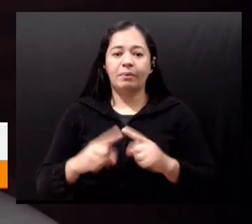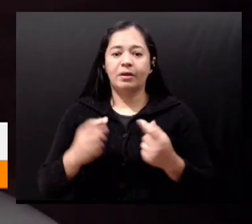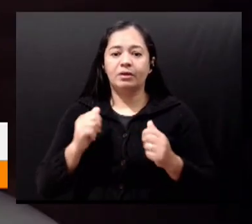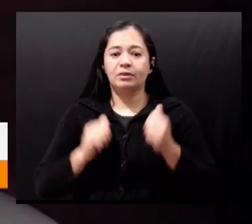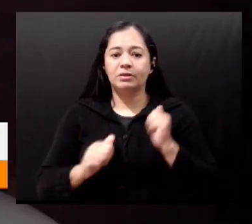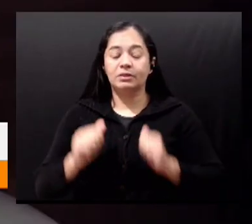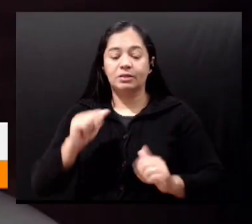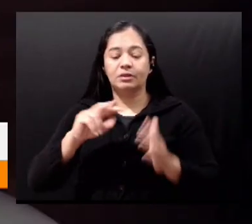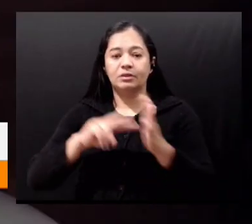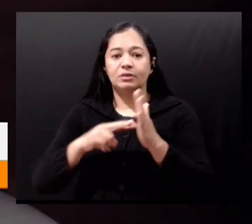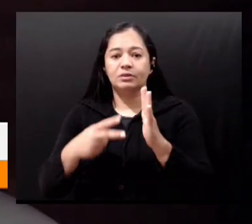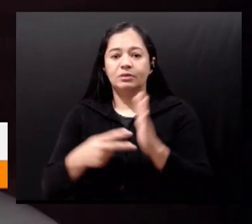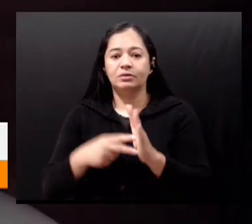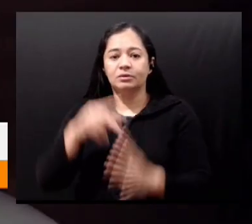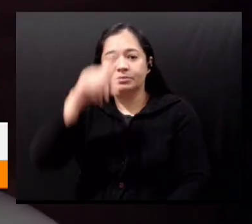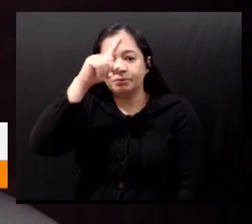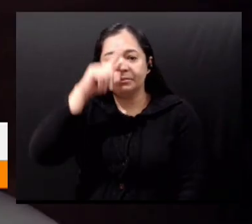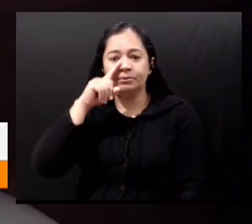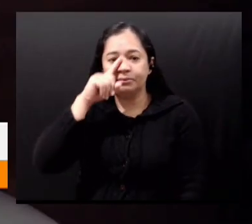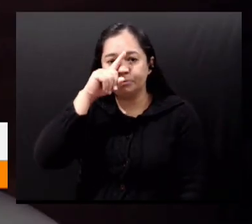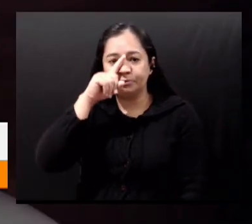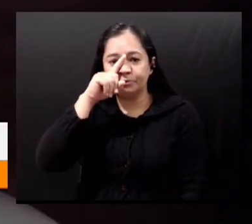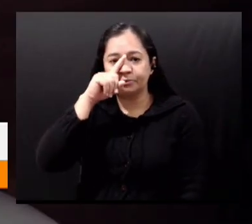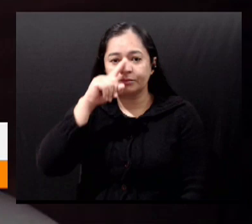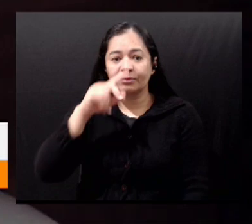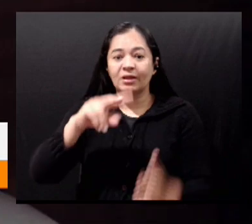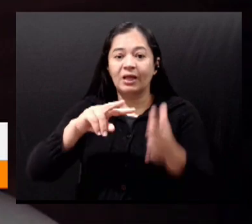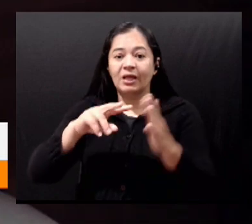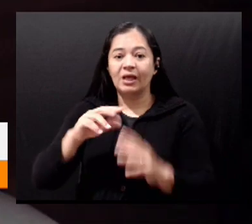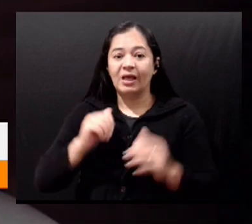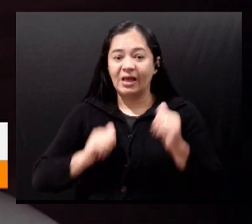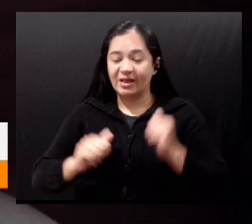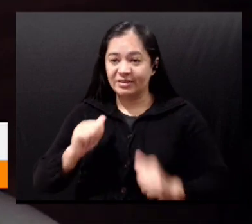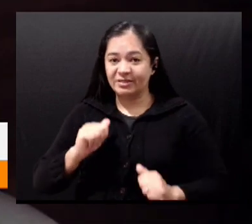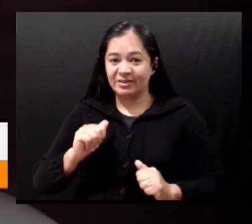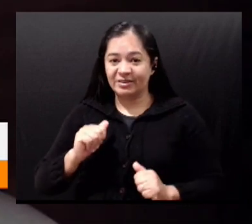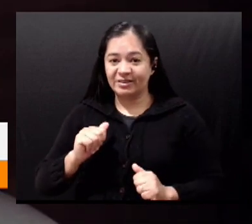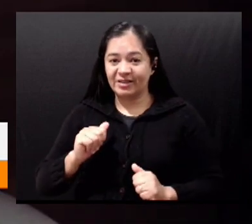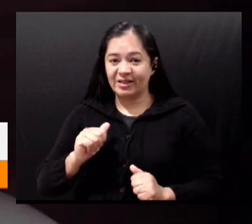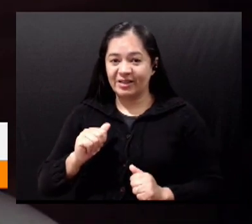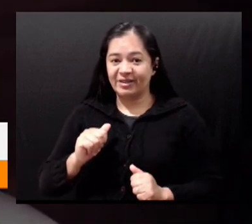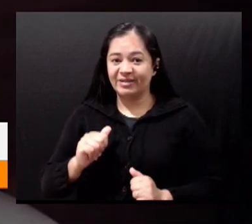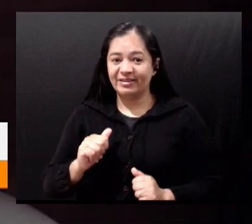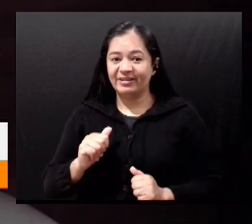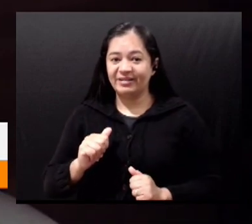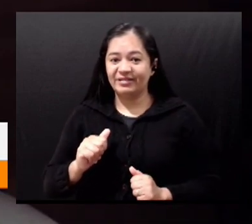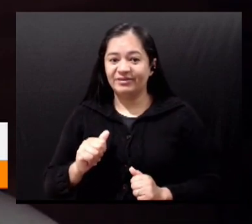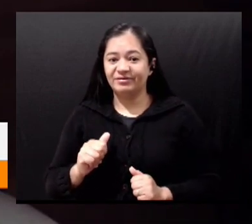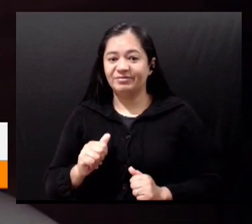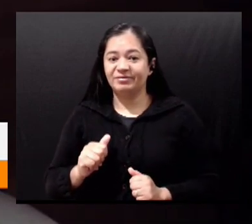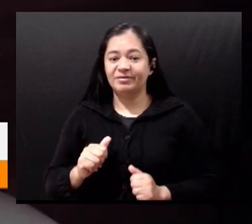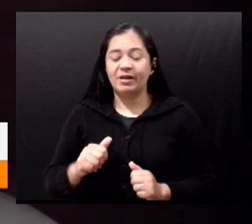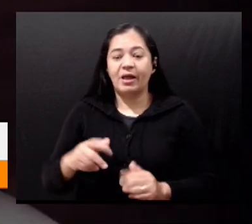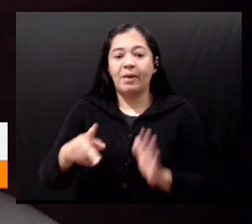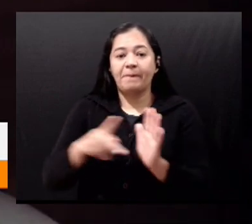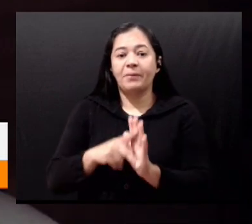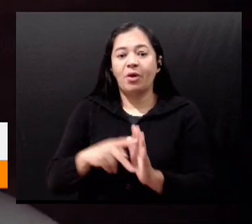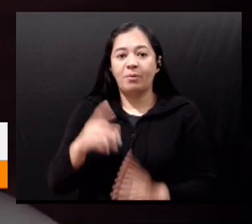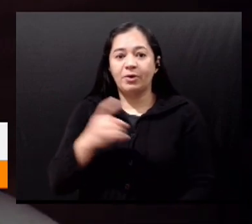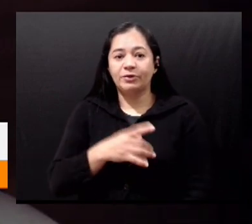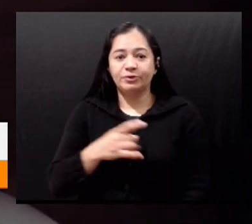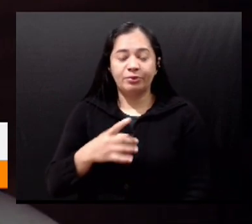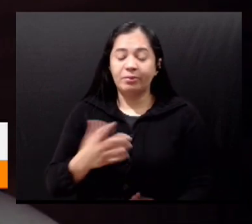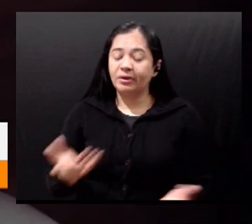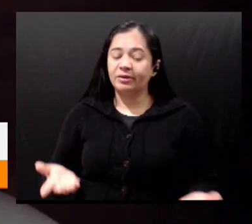A ansiedade é filha do medo. Eu costumo falar, né? Não, a Uhum. ansiedade é uma vertente do medo. É o Sim. medo do futuro. Então, a gente